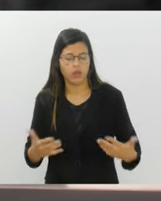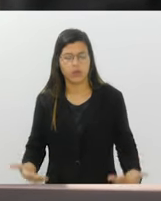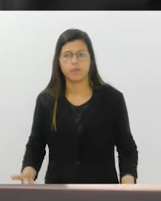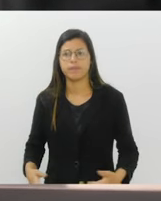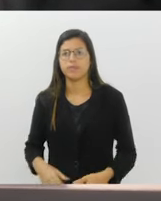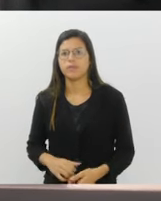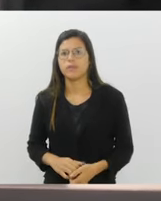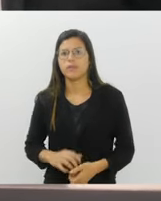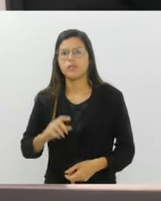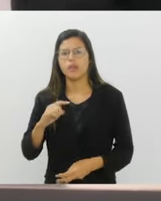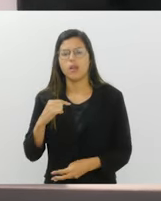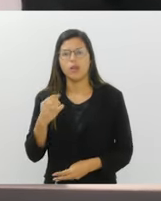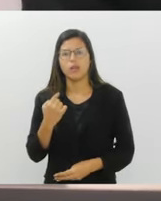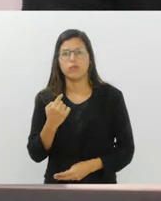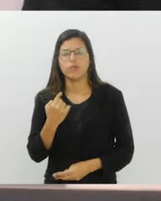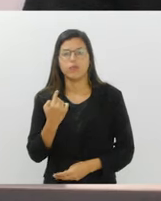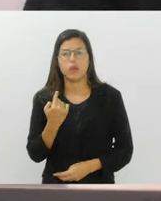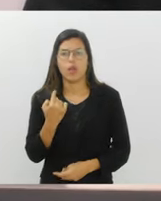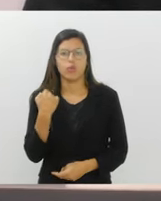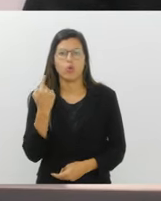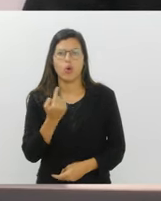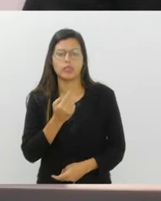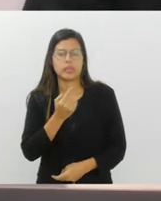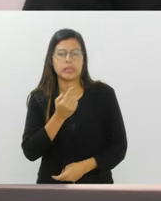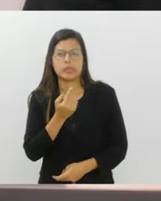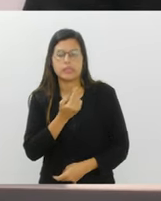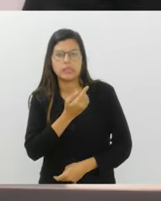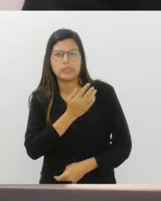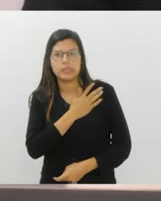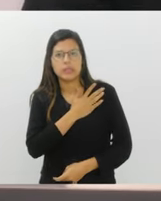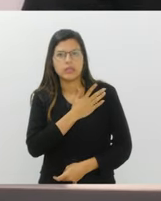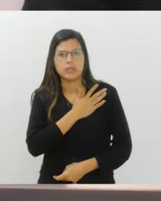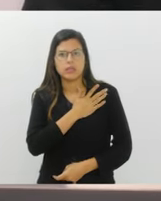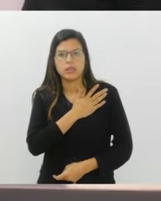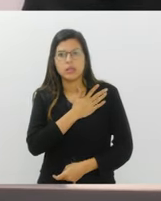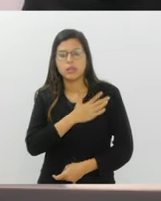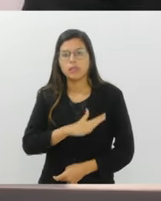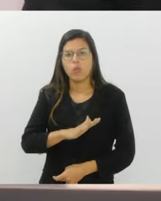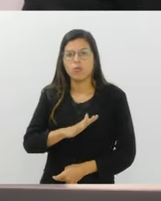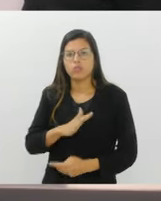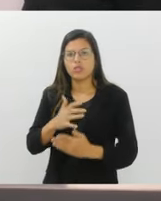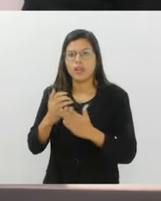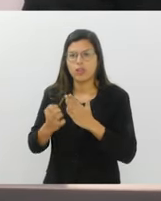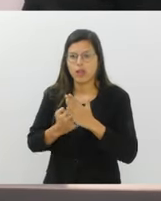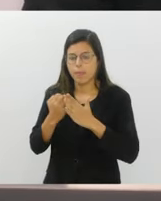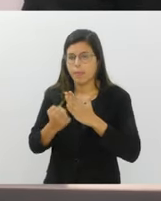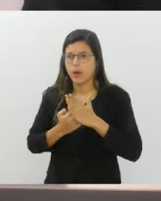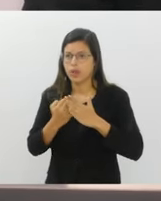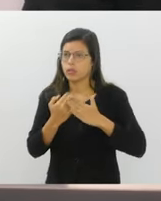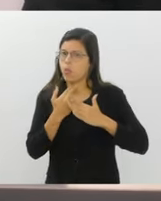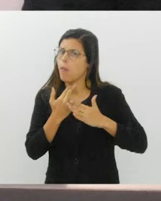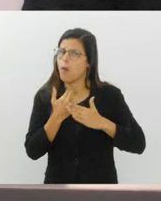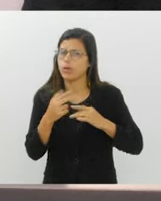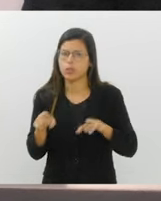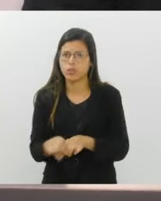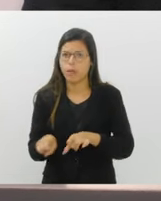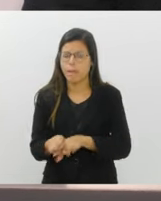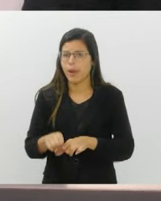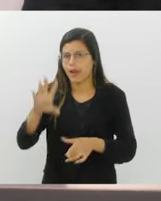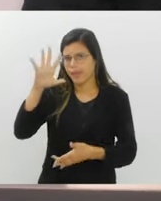nossa insatisfação total com a Supervia não pode fazer com que nós tomemos também uma